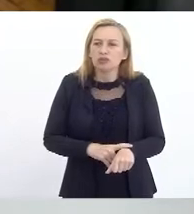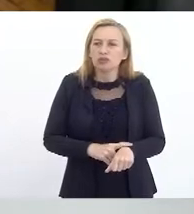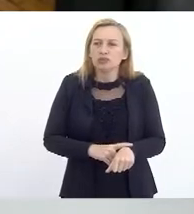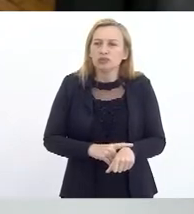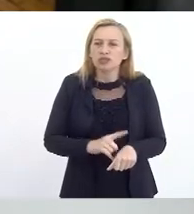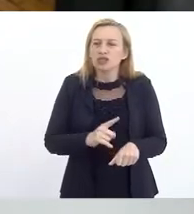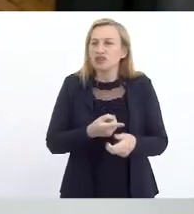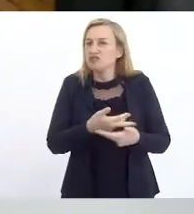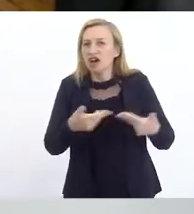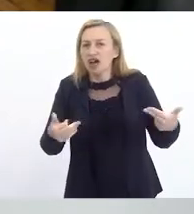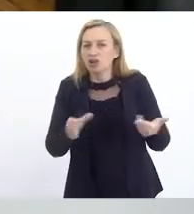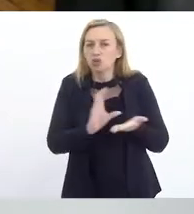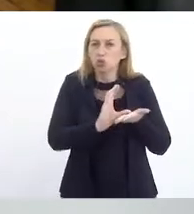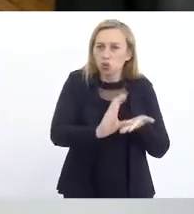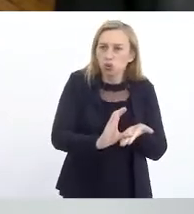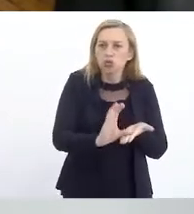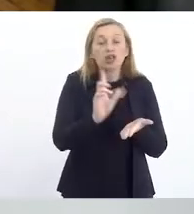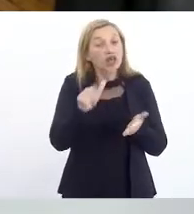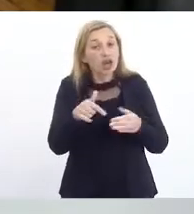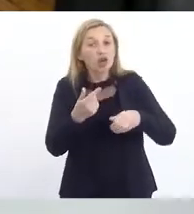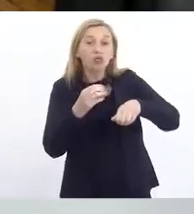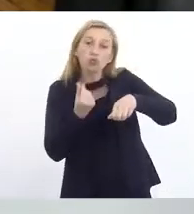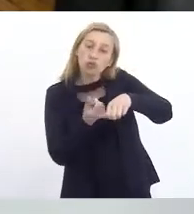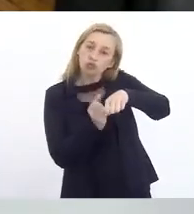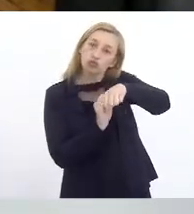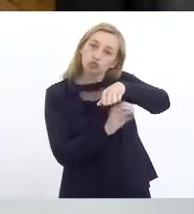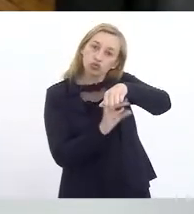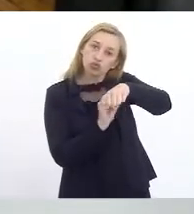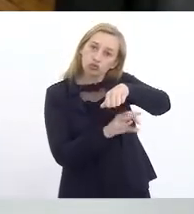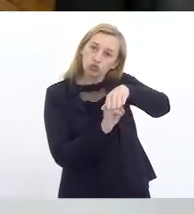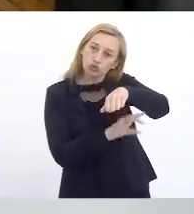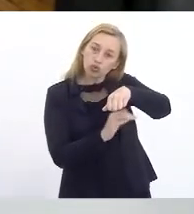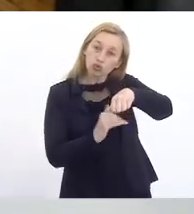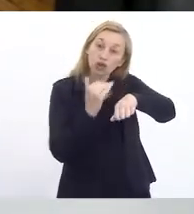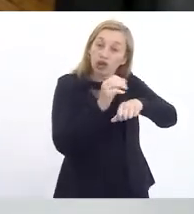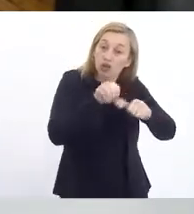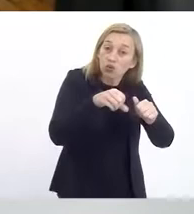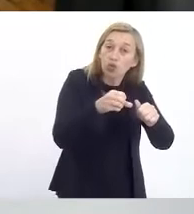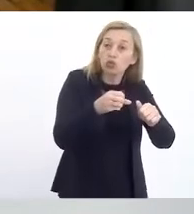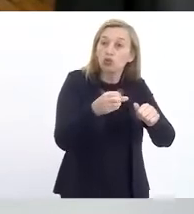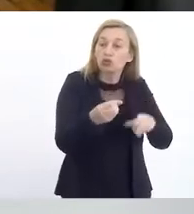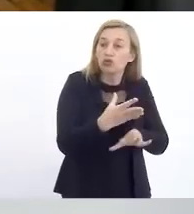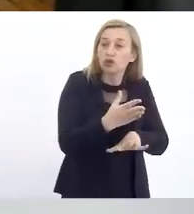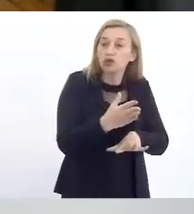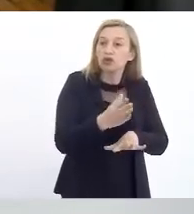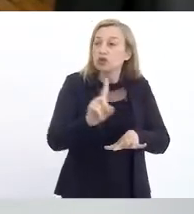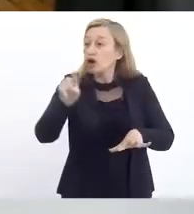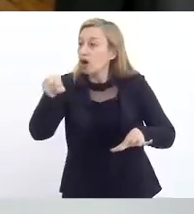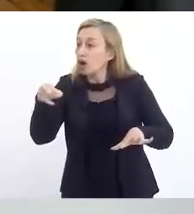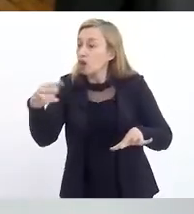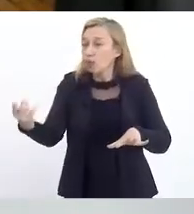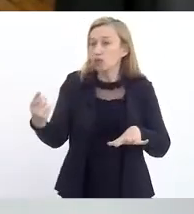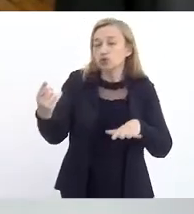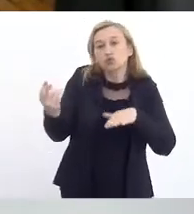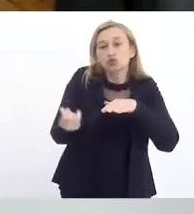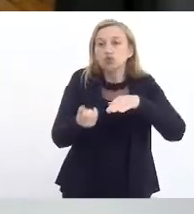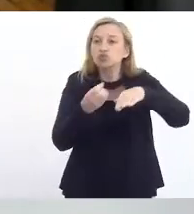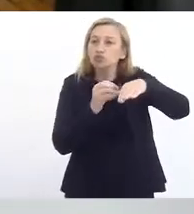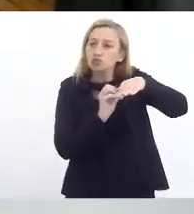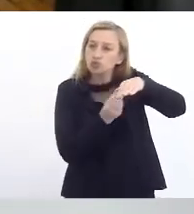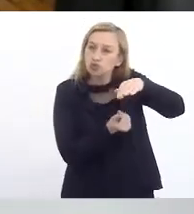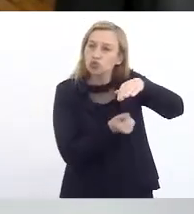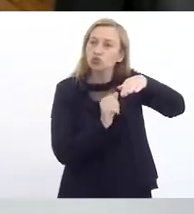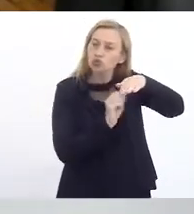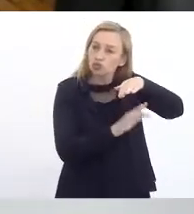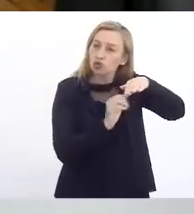tantos recursos assim. E é um fundo que ele é inovador com relação, por exemplo, a outros fundos que tem já no Brasil,